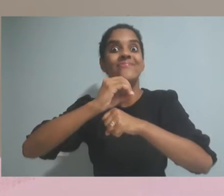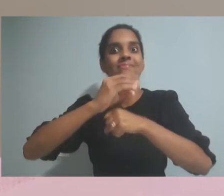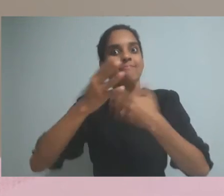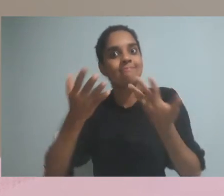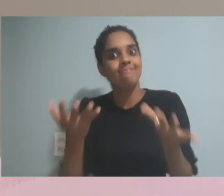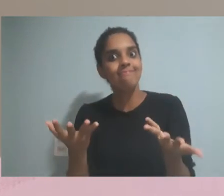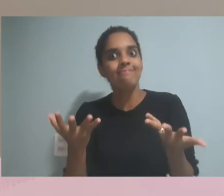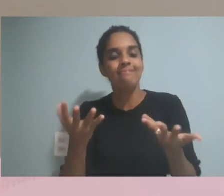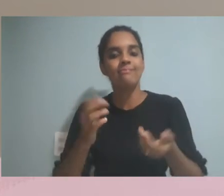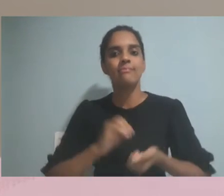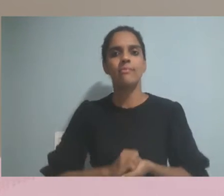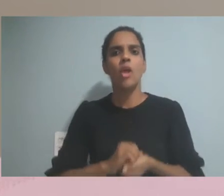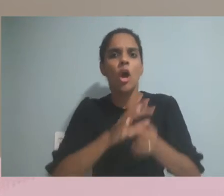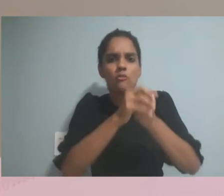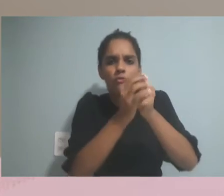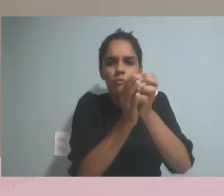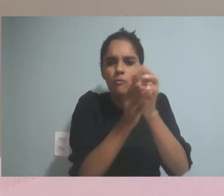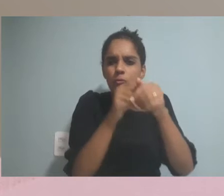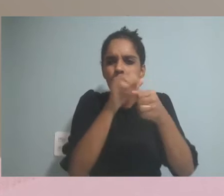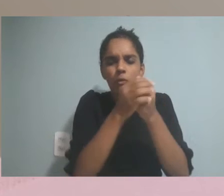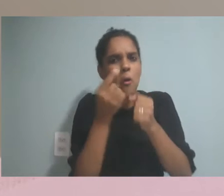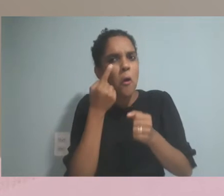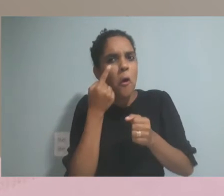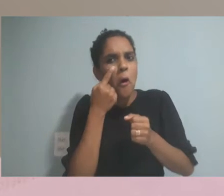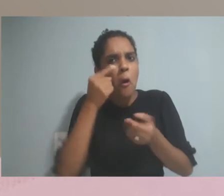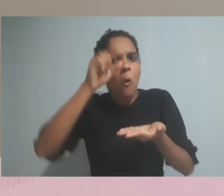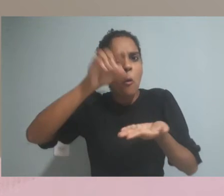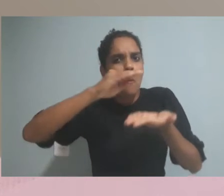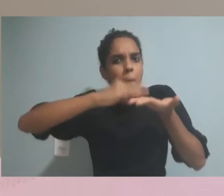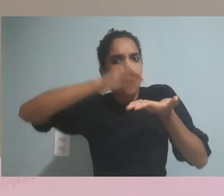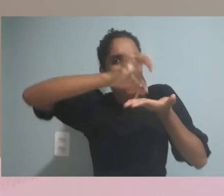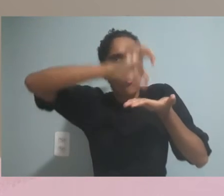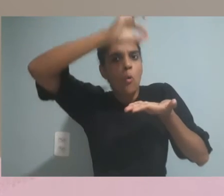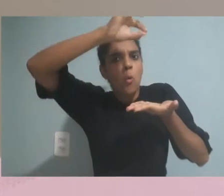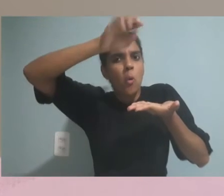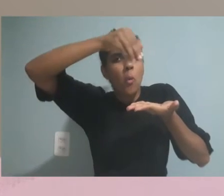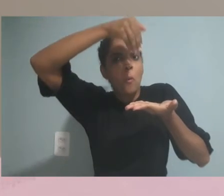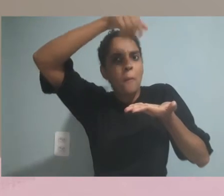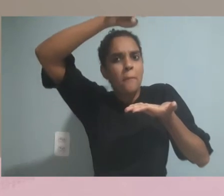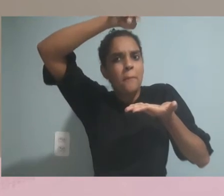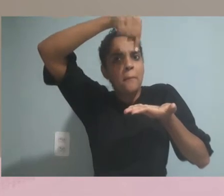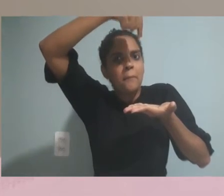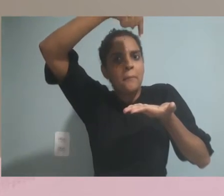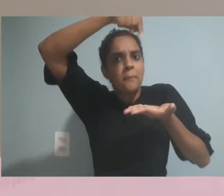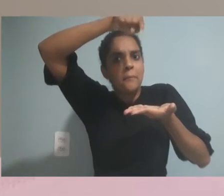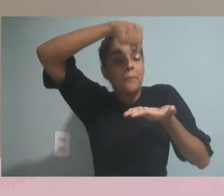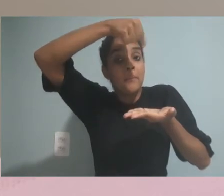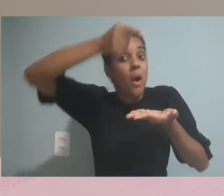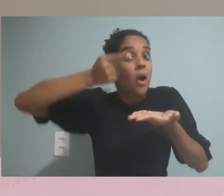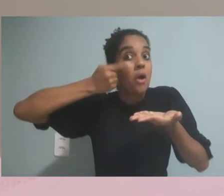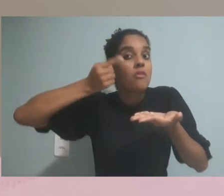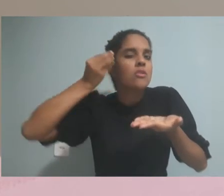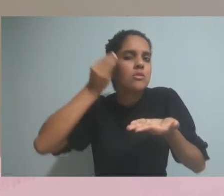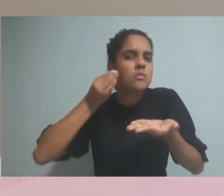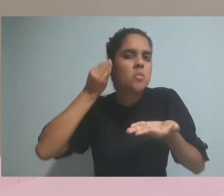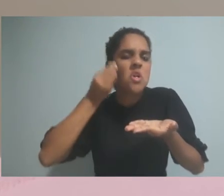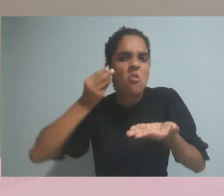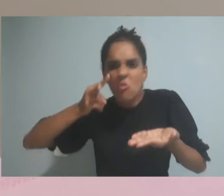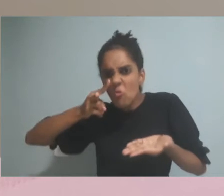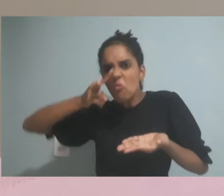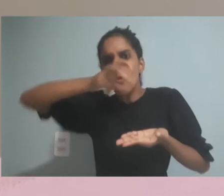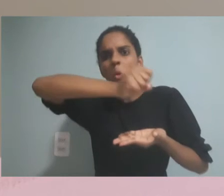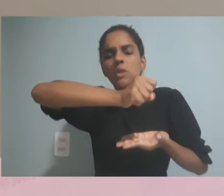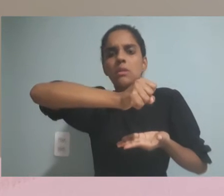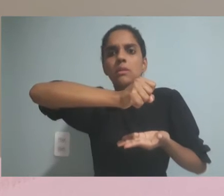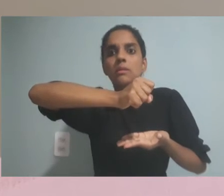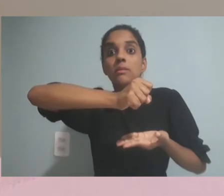neutro. Então, a esfera de alumínio do pêndulo eletrostática, quando está neutro, ele experimenta